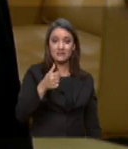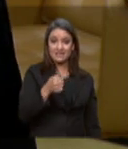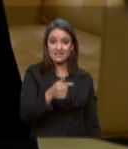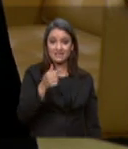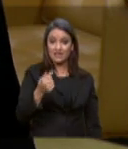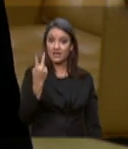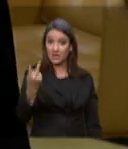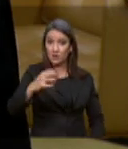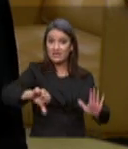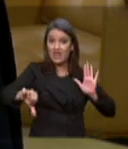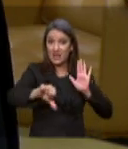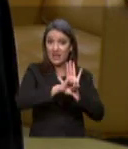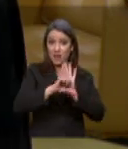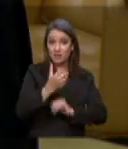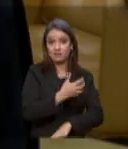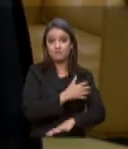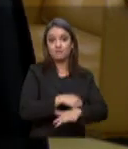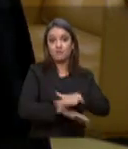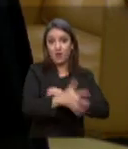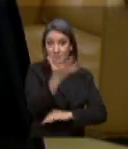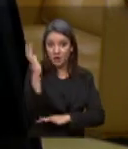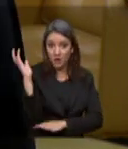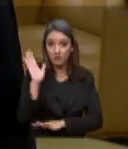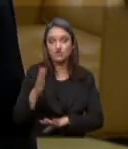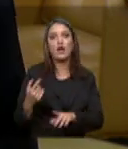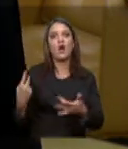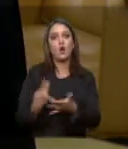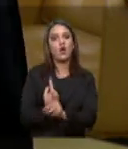6.772 crimes ambientais. Já havia realizado